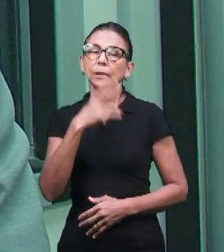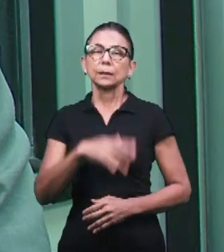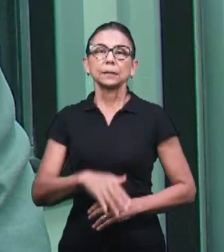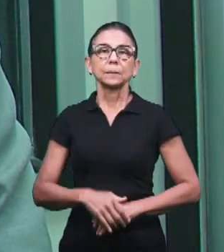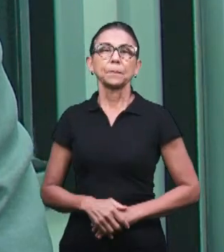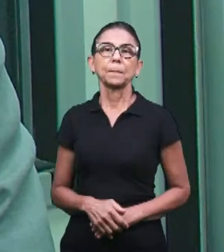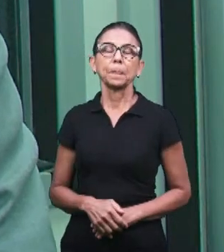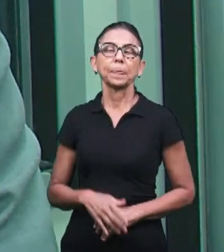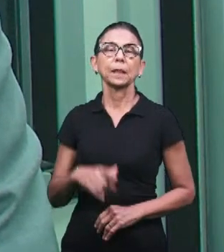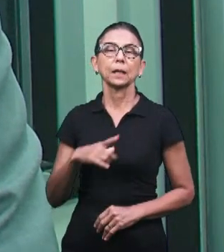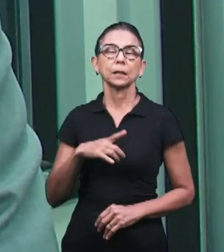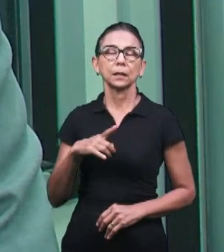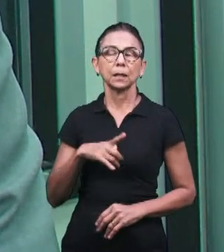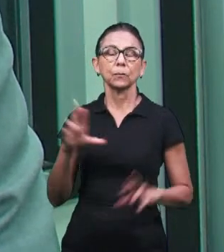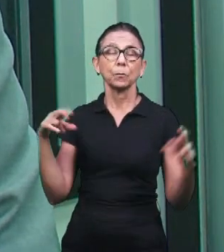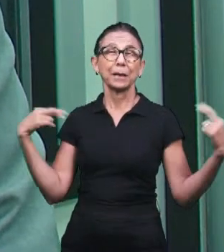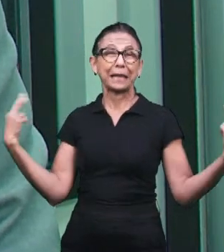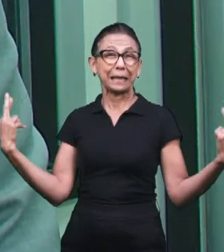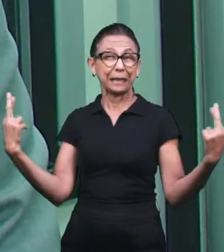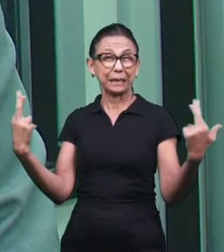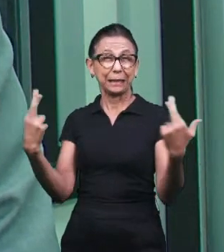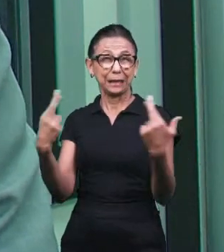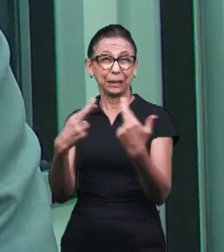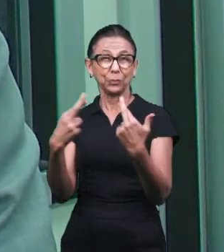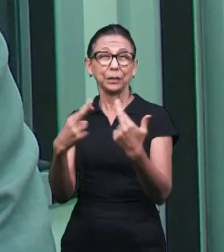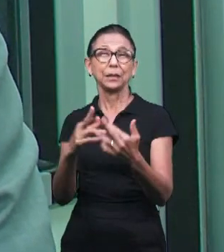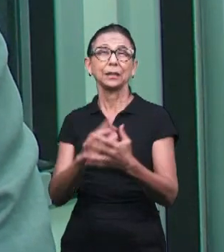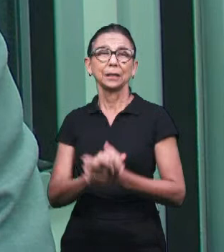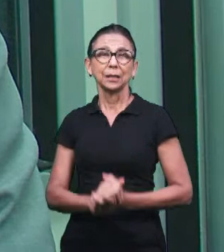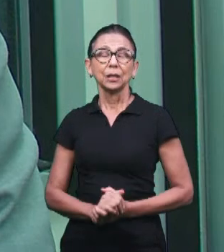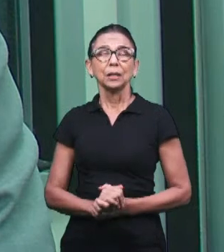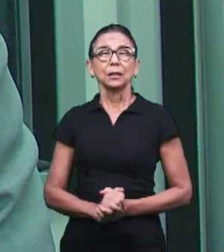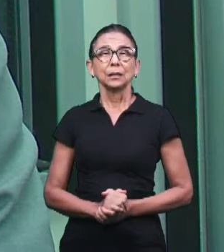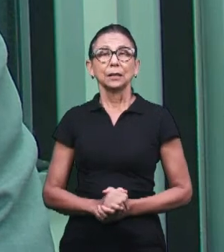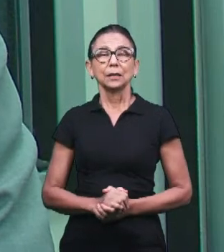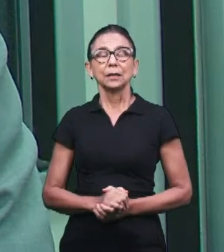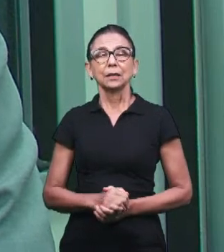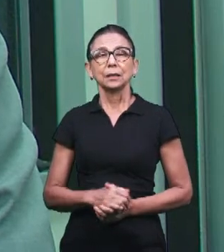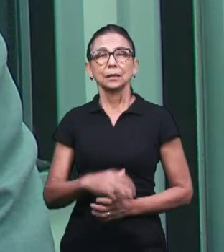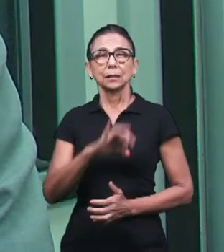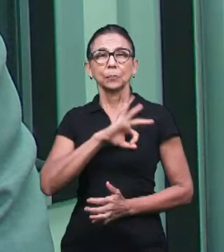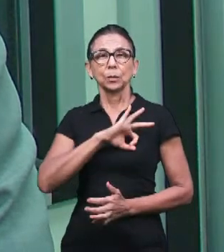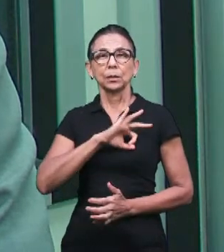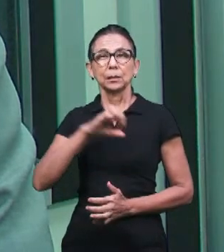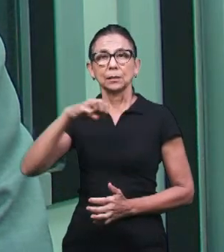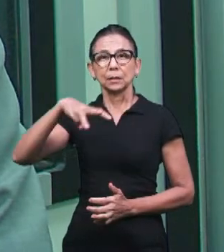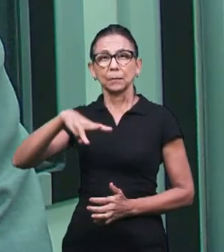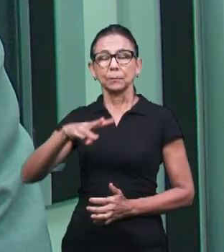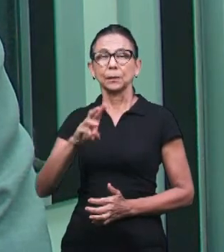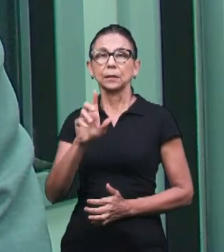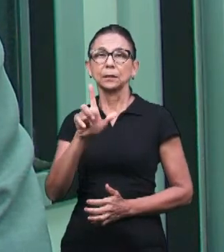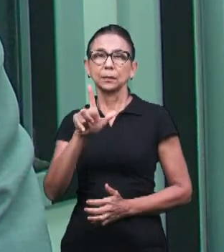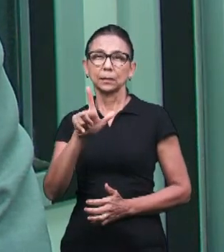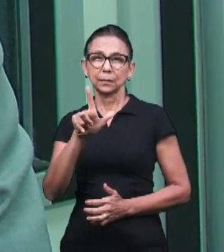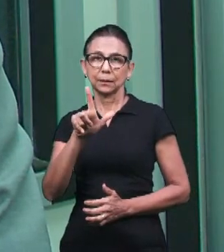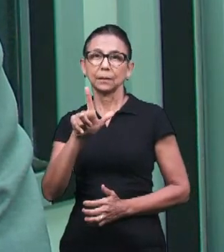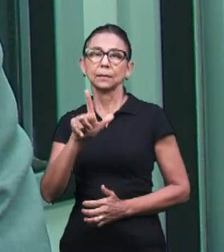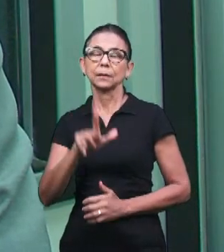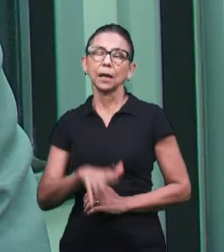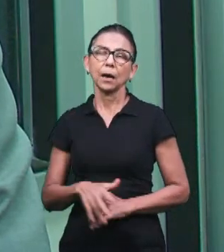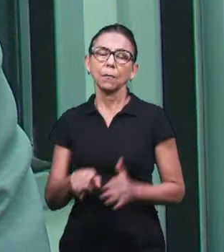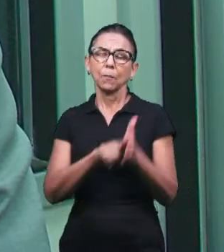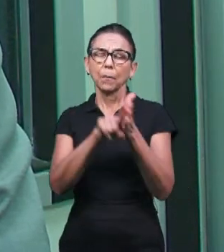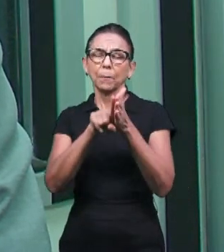Polícia Militar, à época, contou em 150 mil presentes. Foi a estimativa que a Polícia Militar